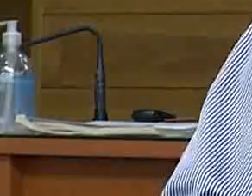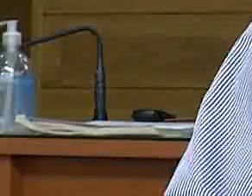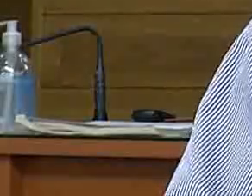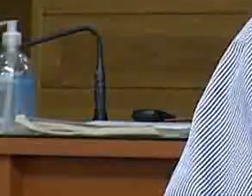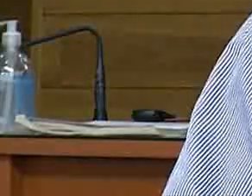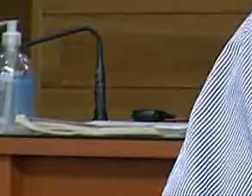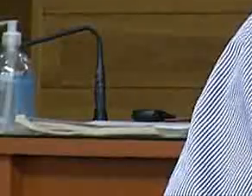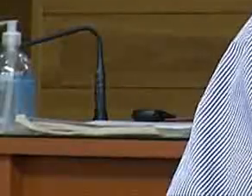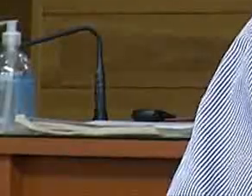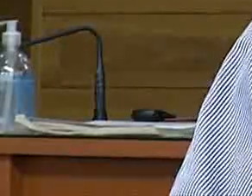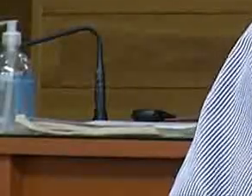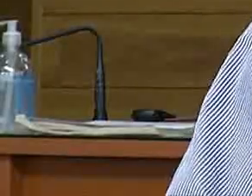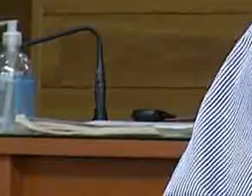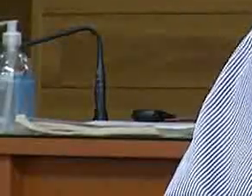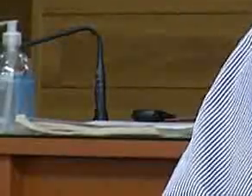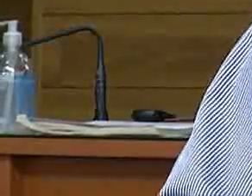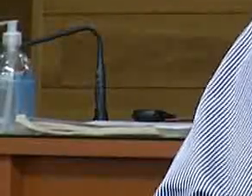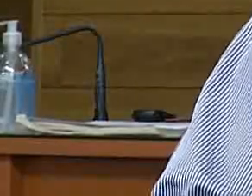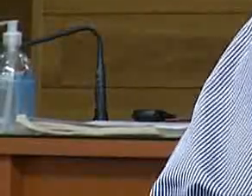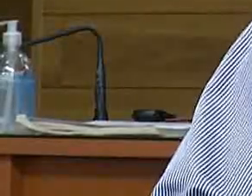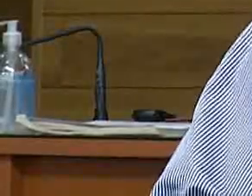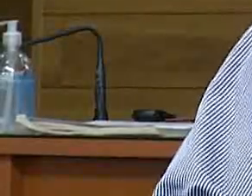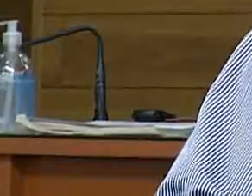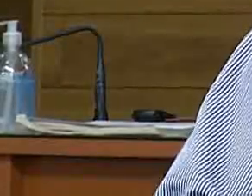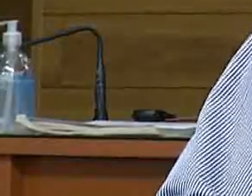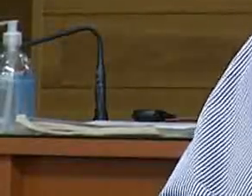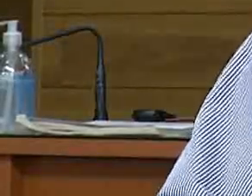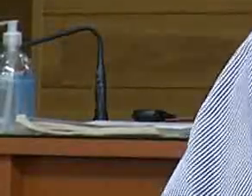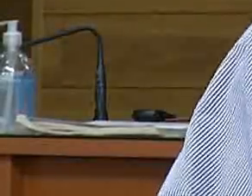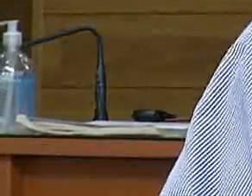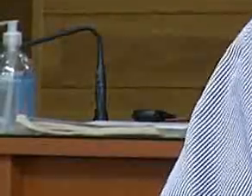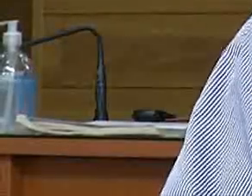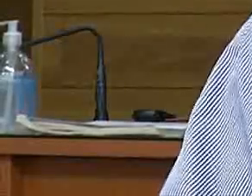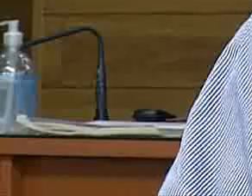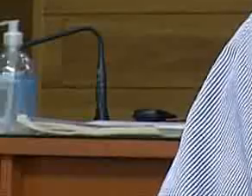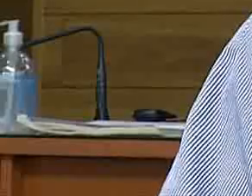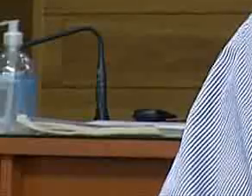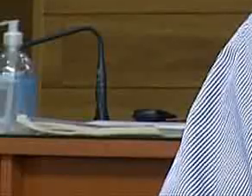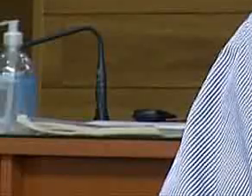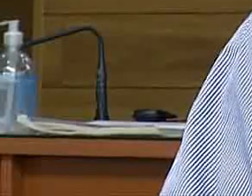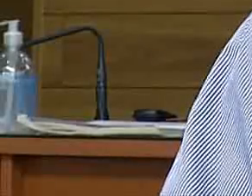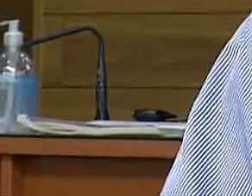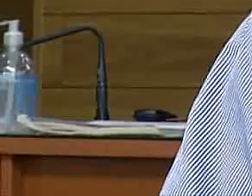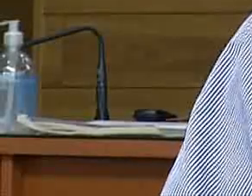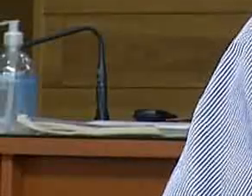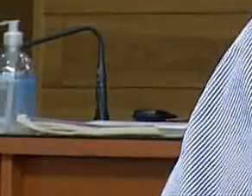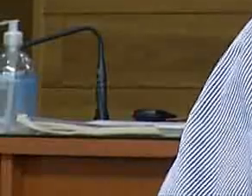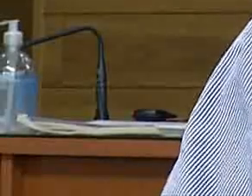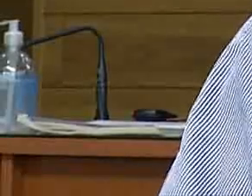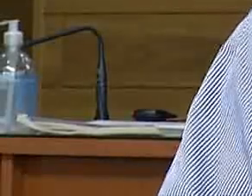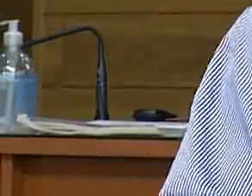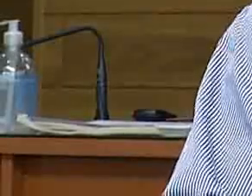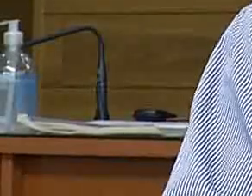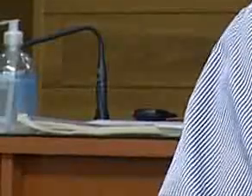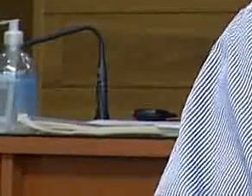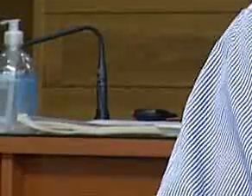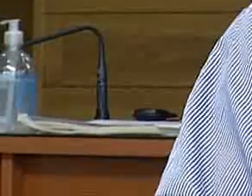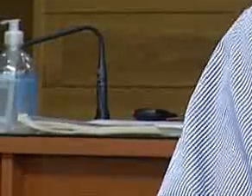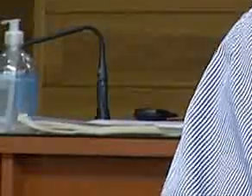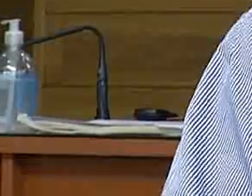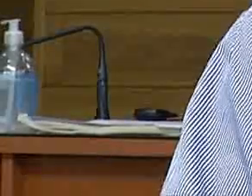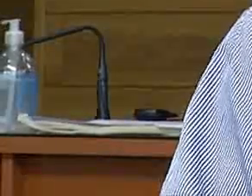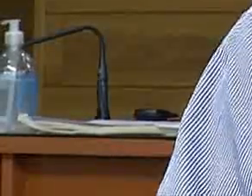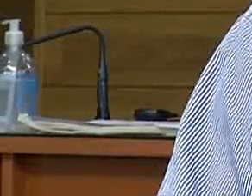aqui representando a Secretaria de Governo. Estamos à disposição de todos os vereadores. É um enorme prazer atender